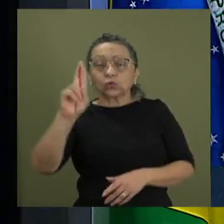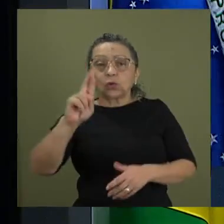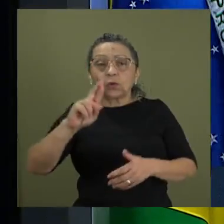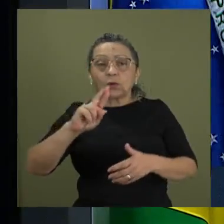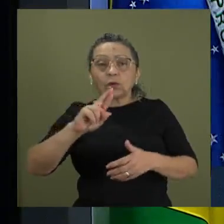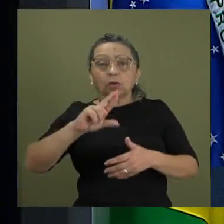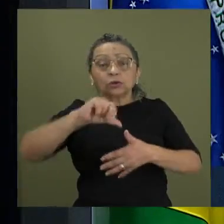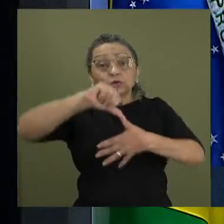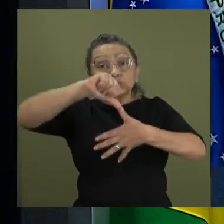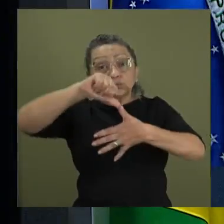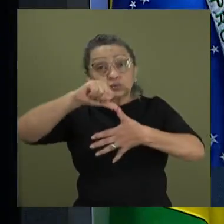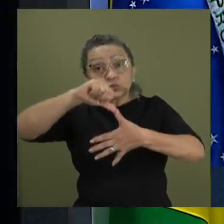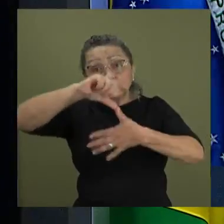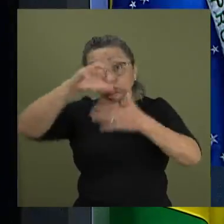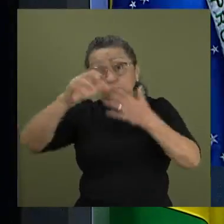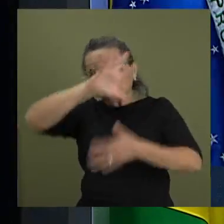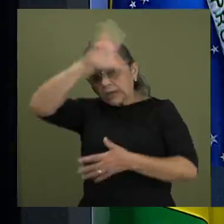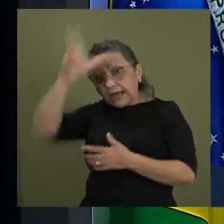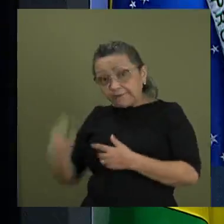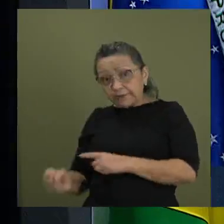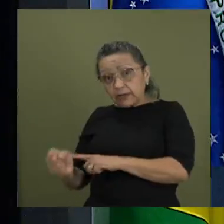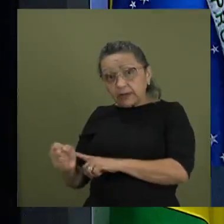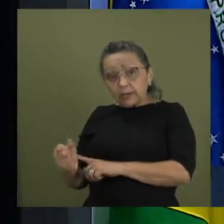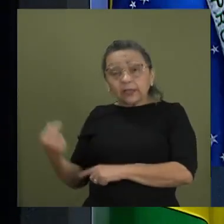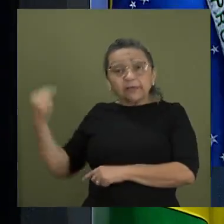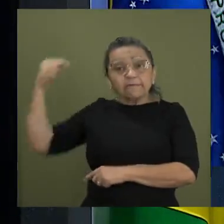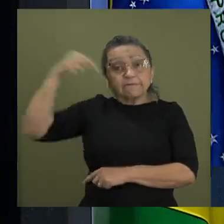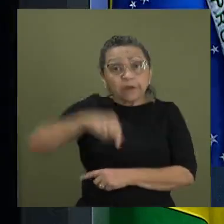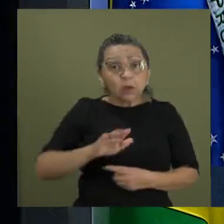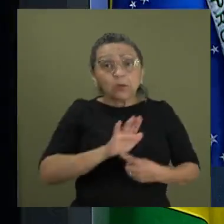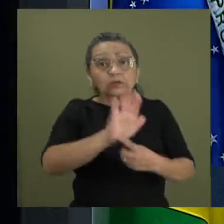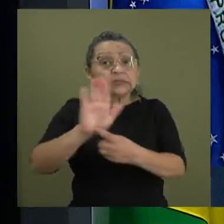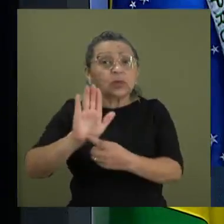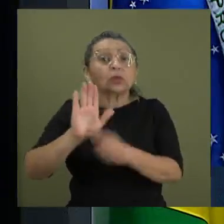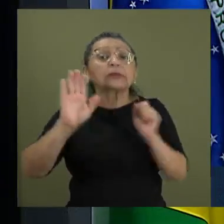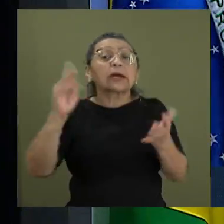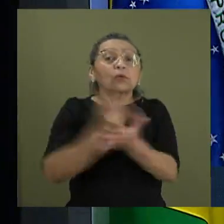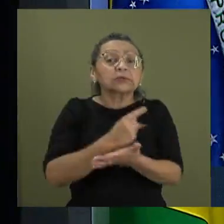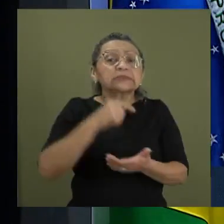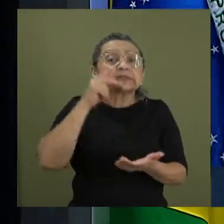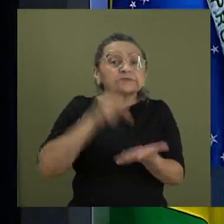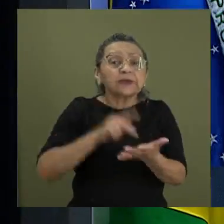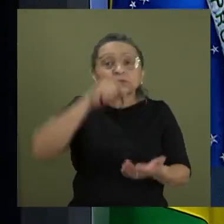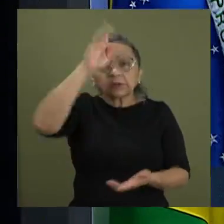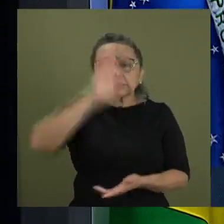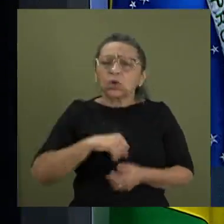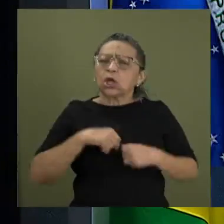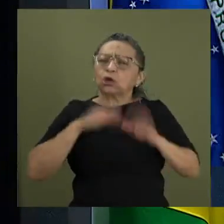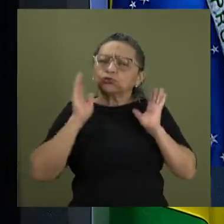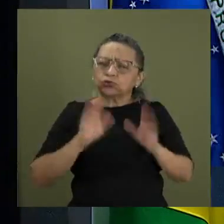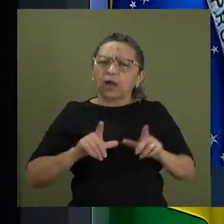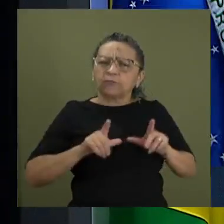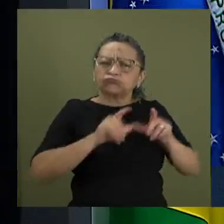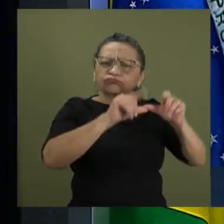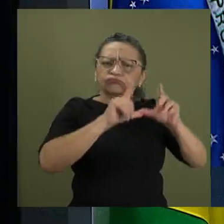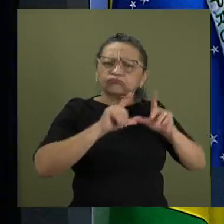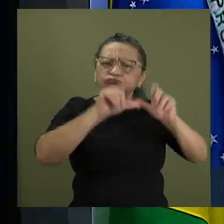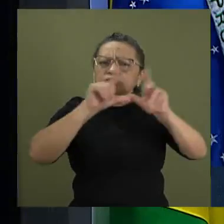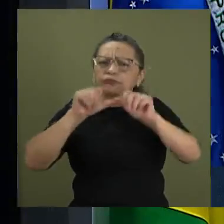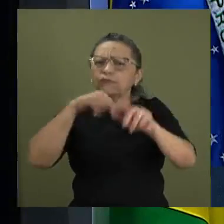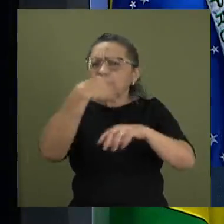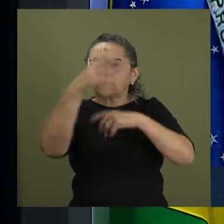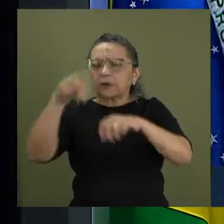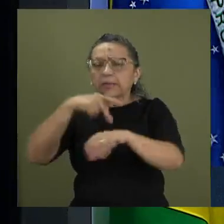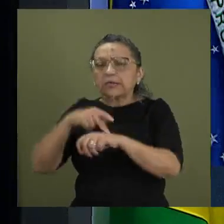sul-africano, que veio mostrar para o mundo o que está acontecendo no Brasil. Eu já viajei denunciando isso.